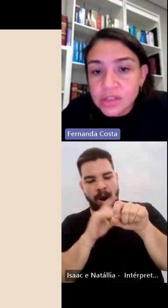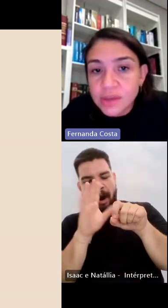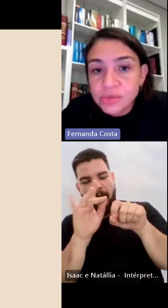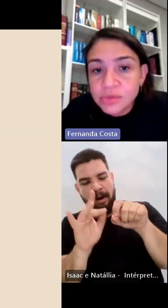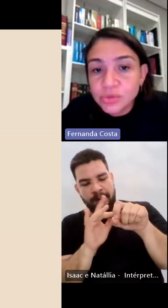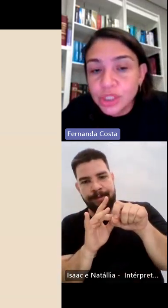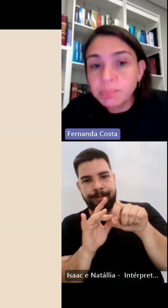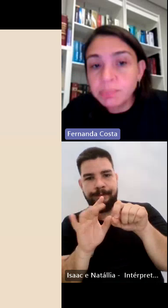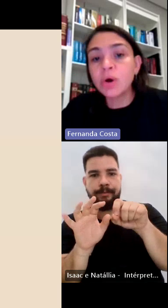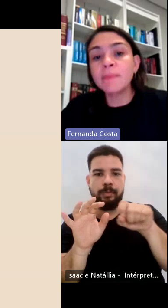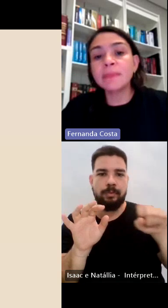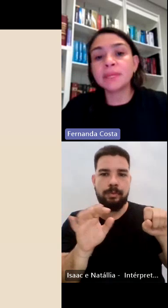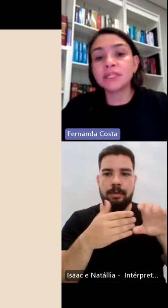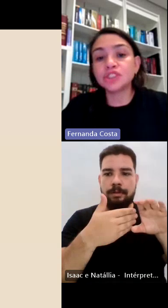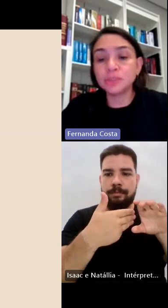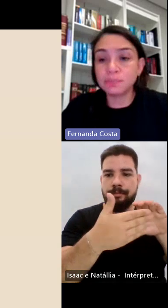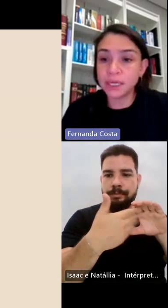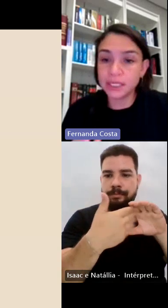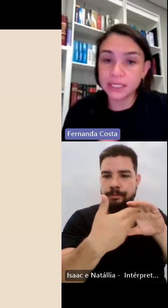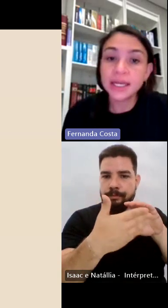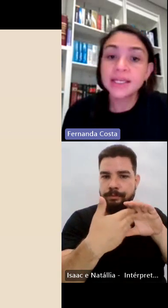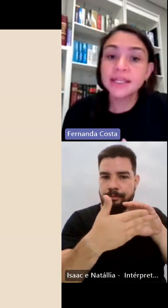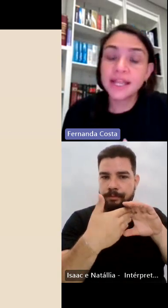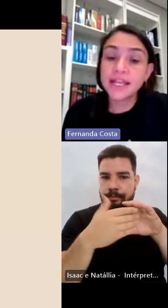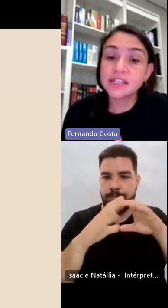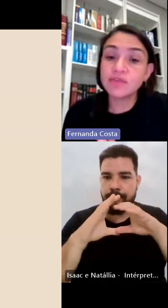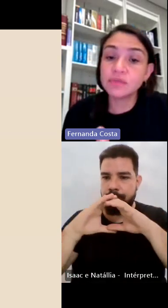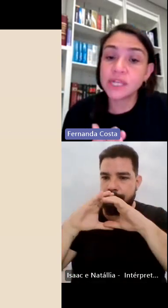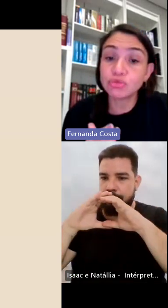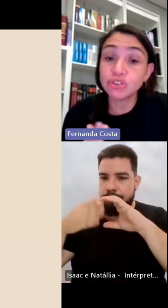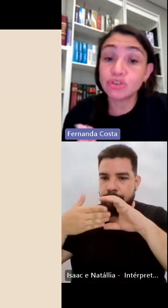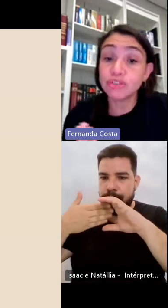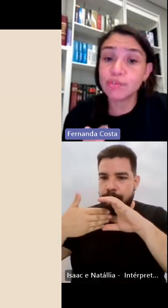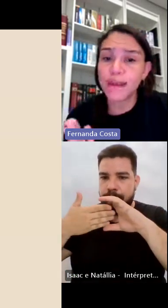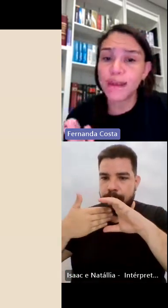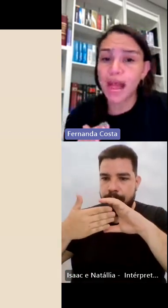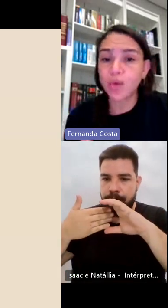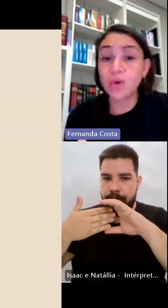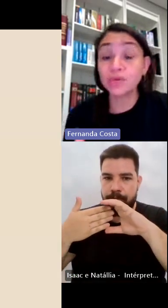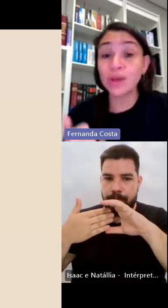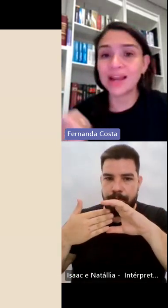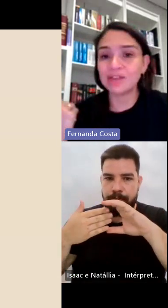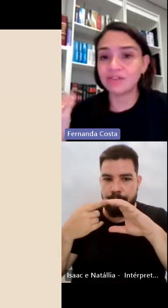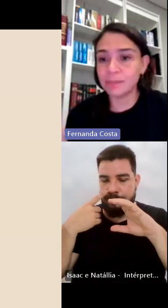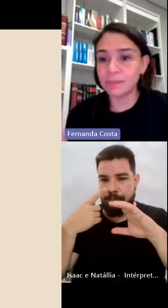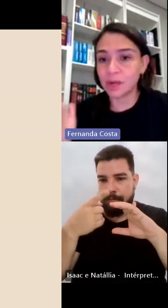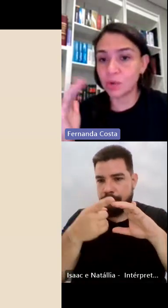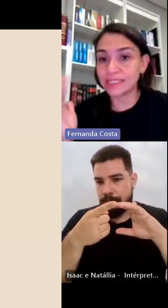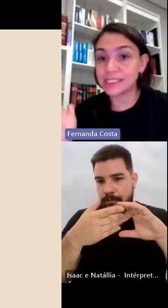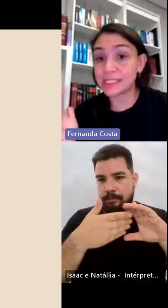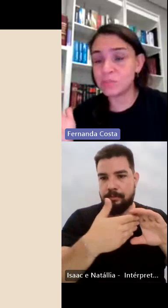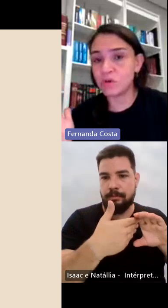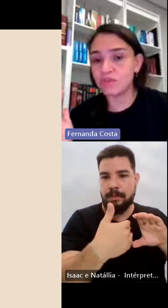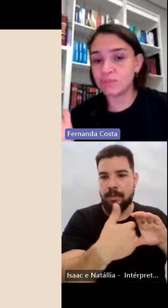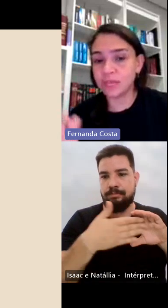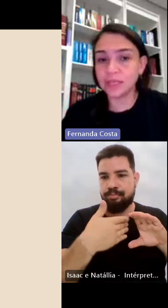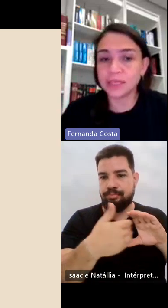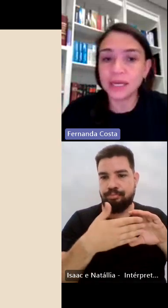aqui nós vemos o tímpano, ou a membrana timpânica, que tem essa função de vibrar. Quando ela vibra, quando ela